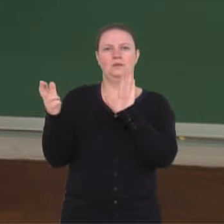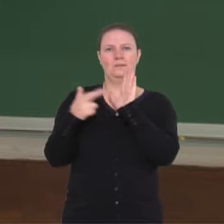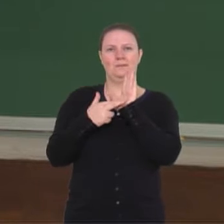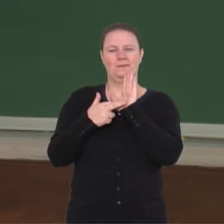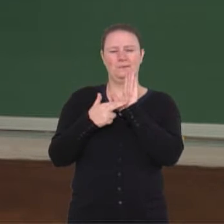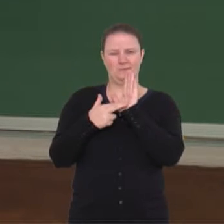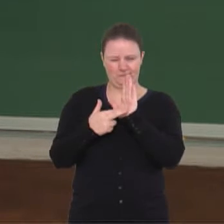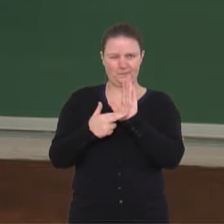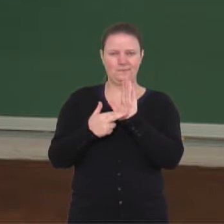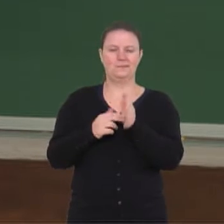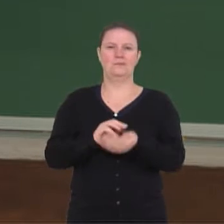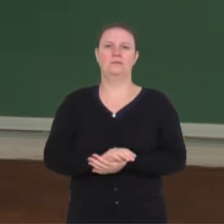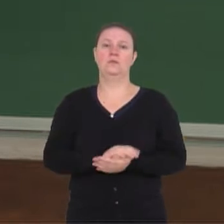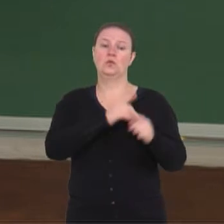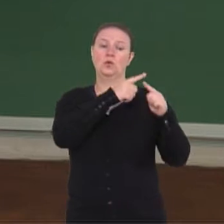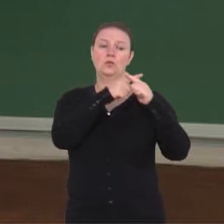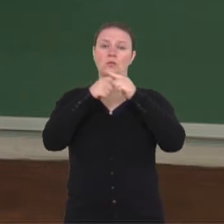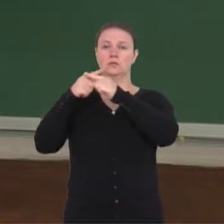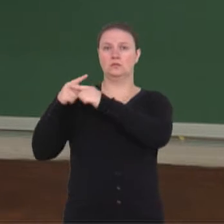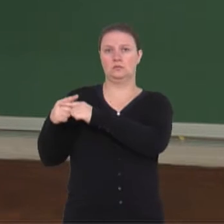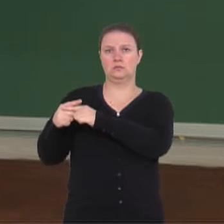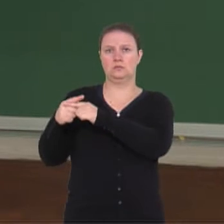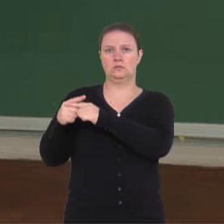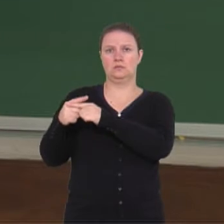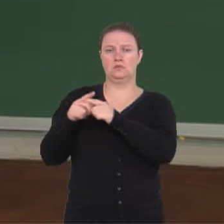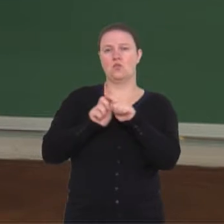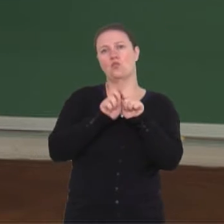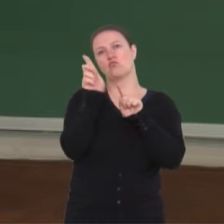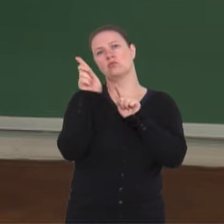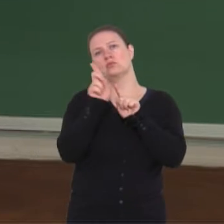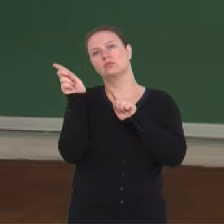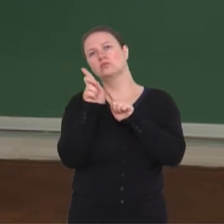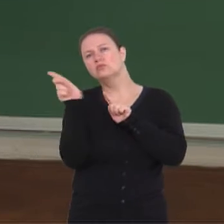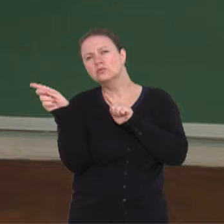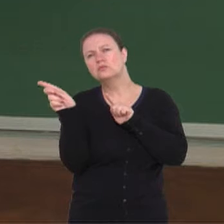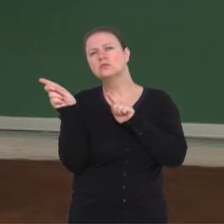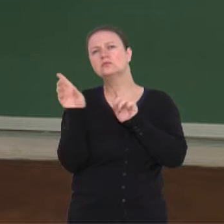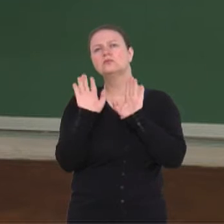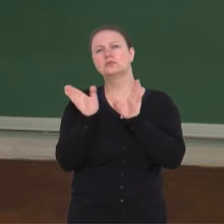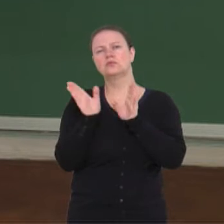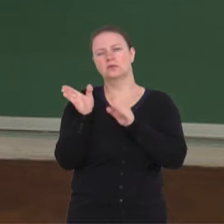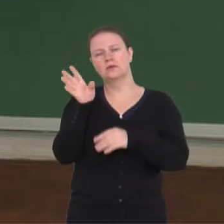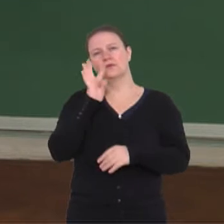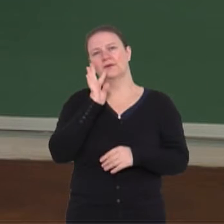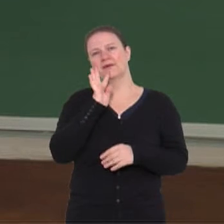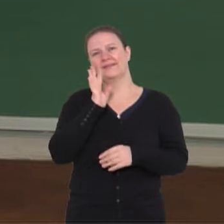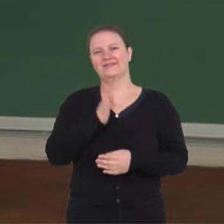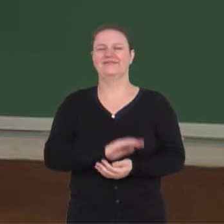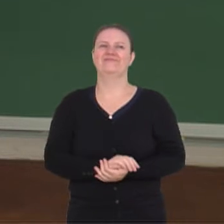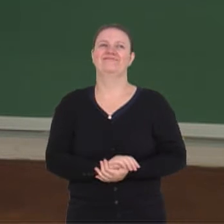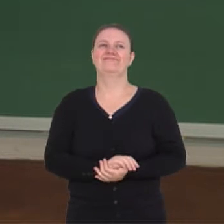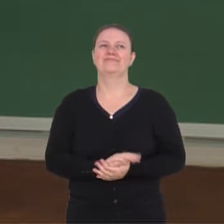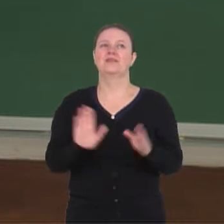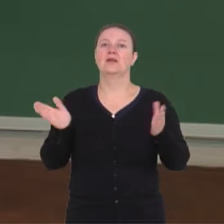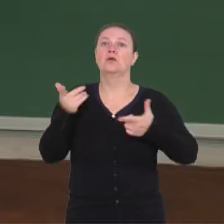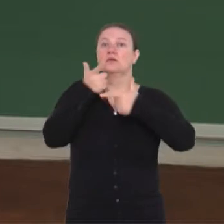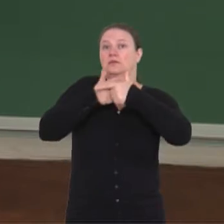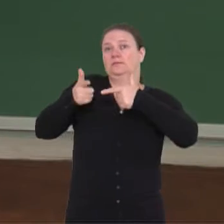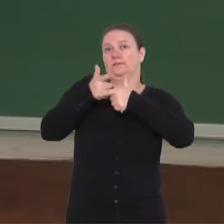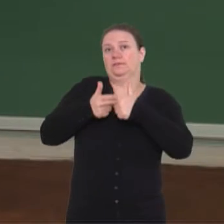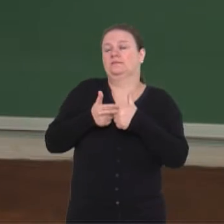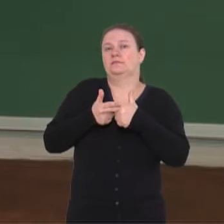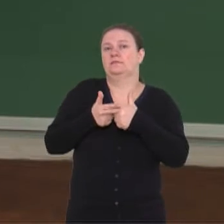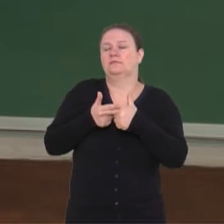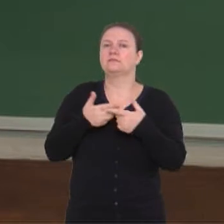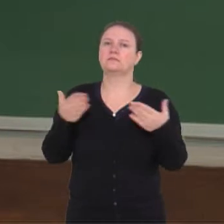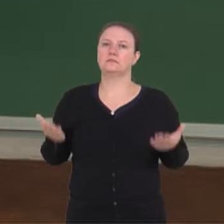2. Beleza? Multiplicação, propriedade distributiva, chuveirinho. Tranquilo? Vamos à divisão, então. A